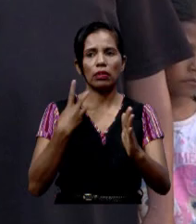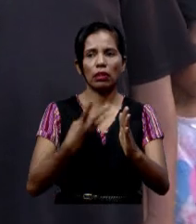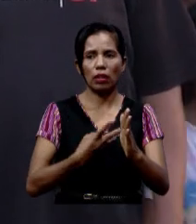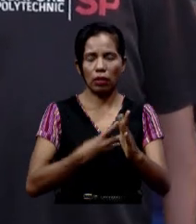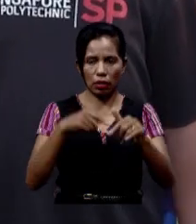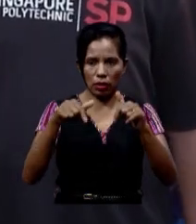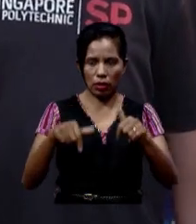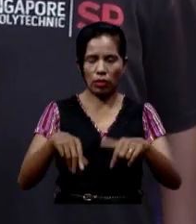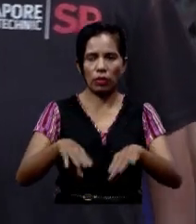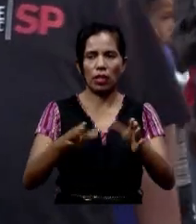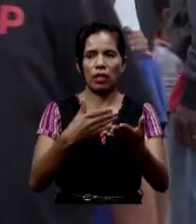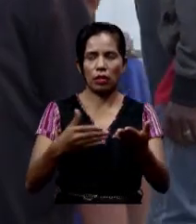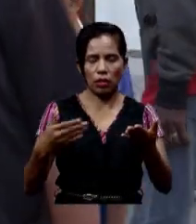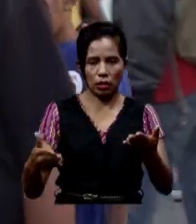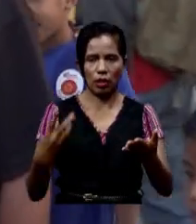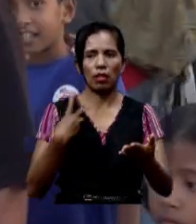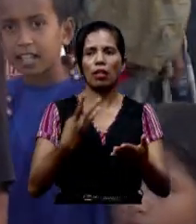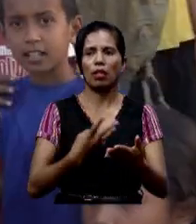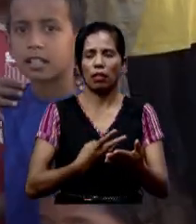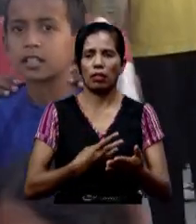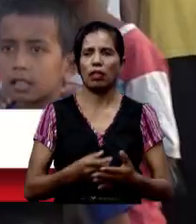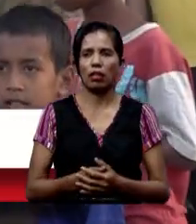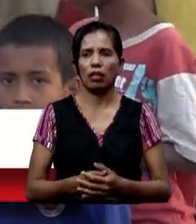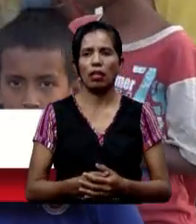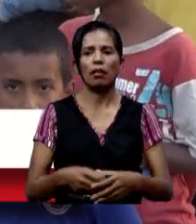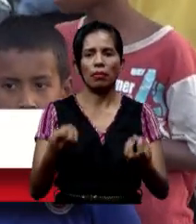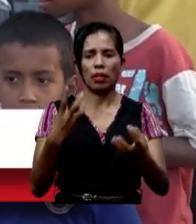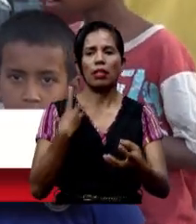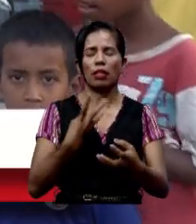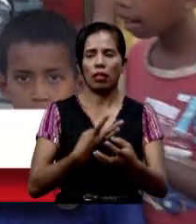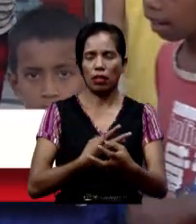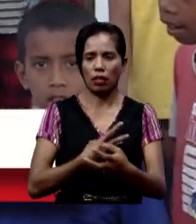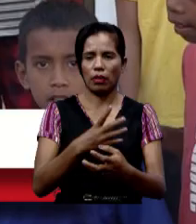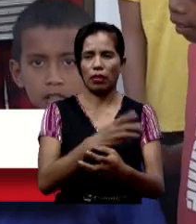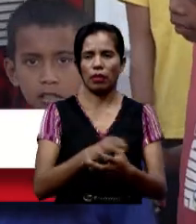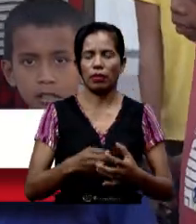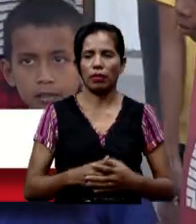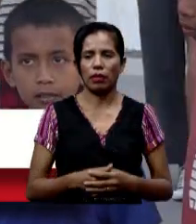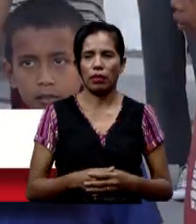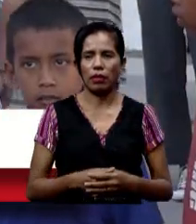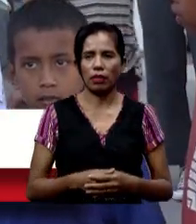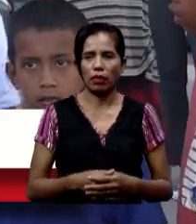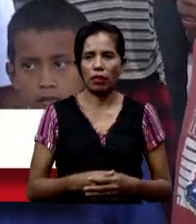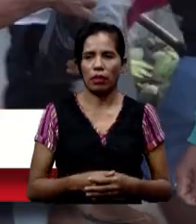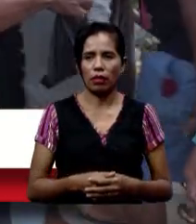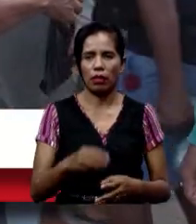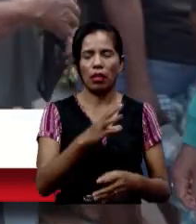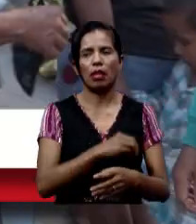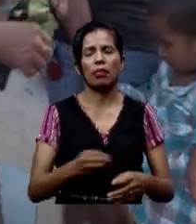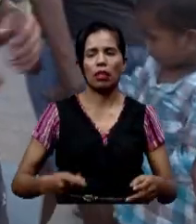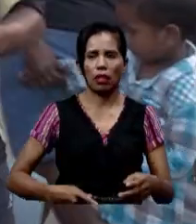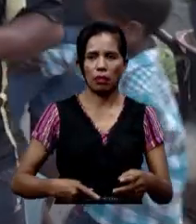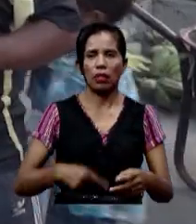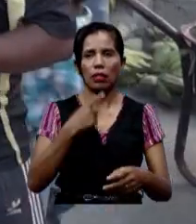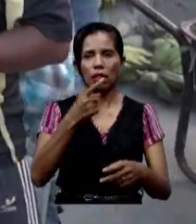nebe make iha ya parte kampung baru ne ami barkle ami hatene katakina ami kontra lei mebe problema make ida kabung. Kabung makaru